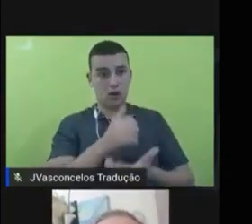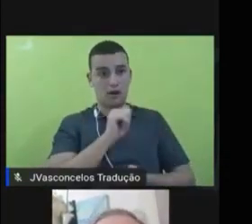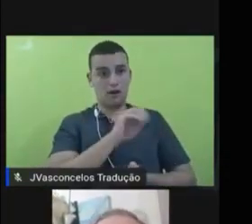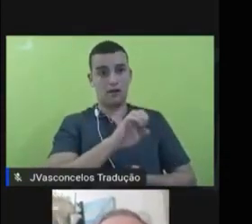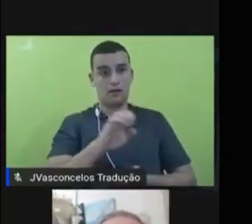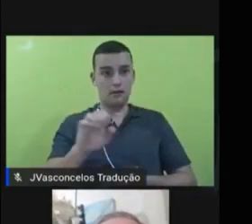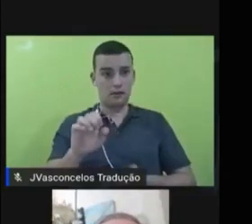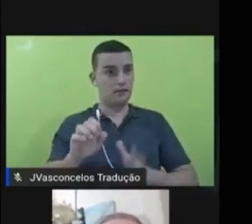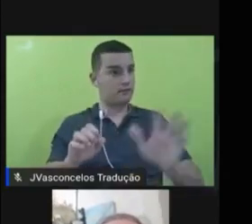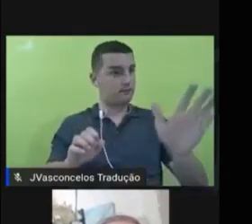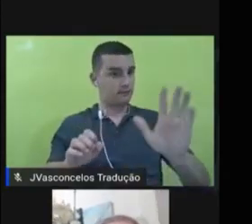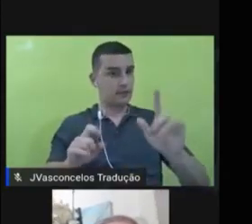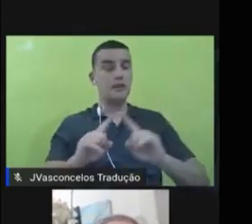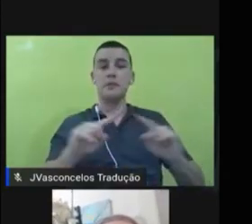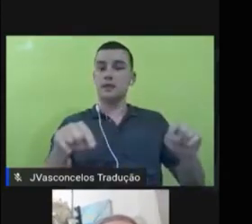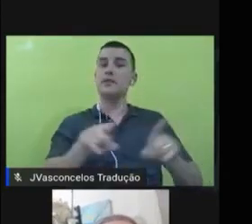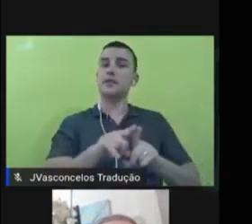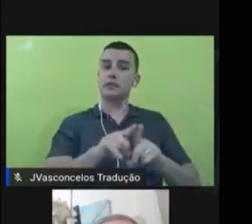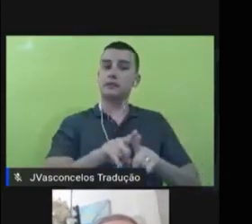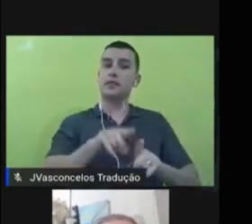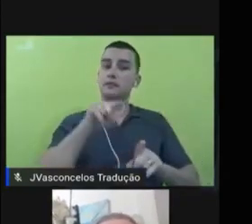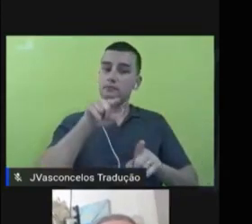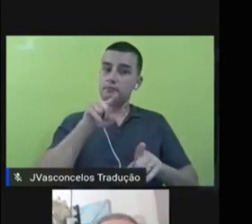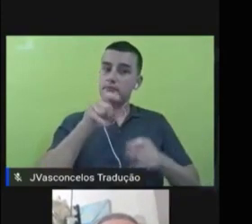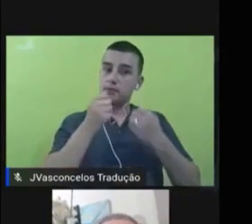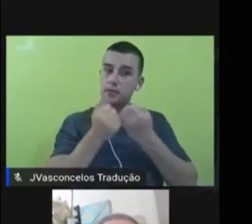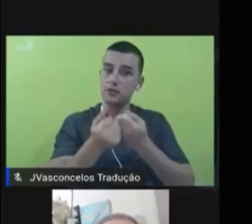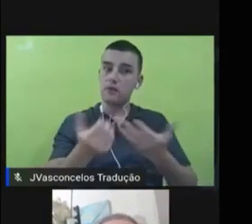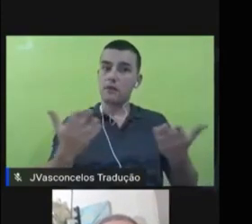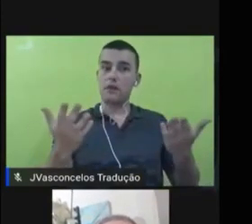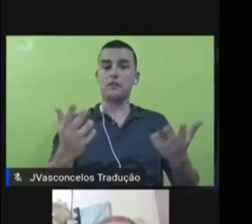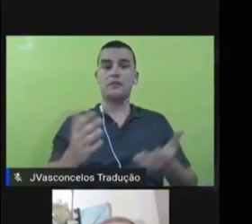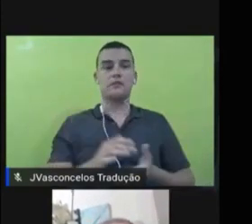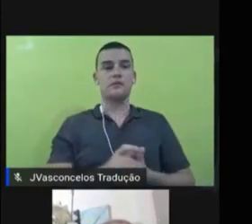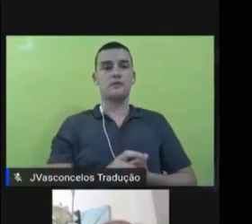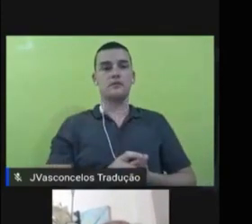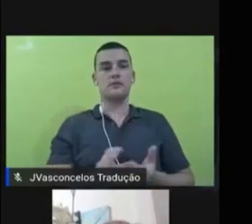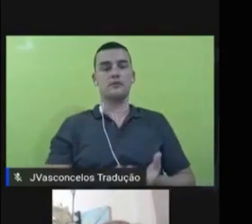também dessas ofertas. Pode passar.